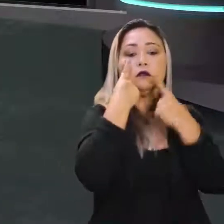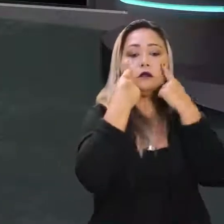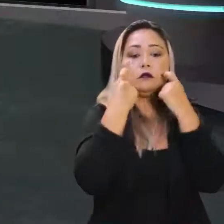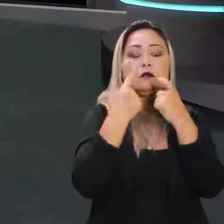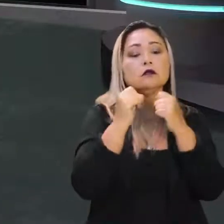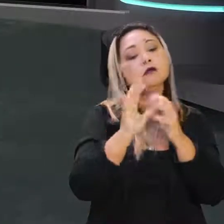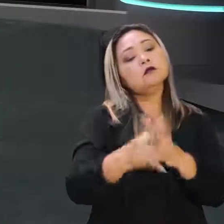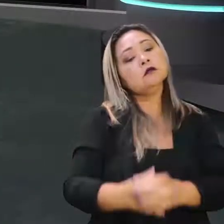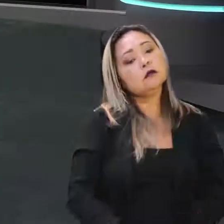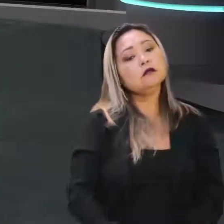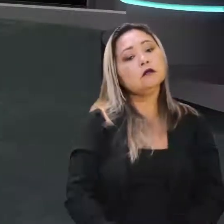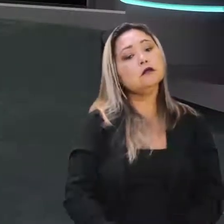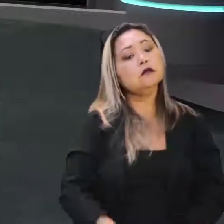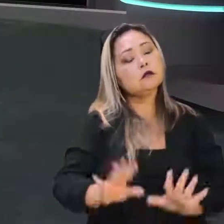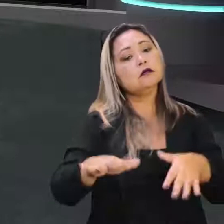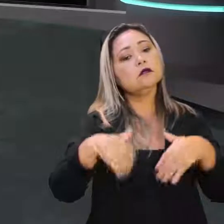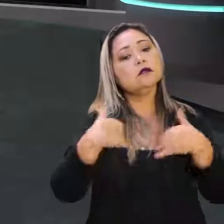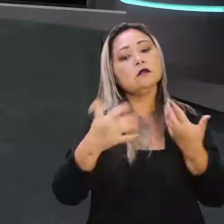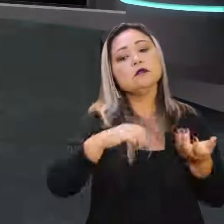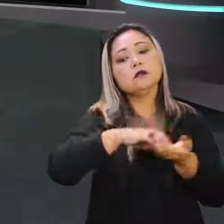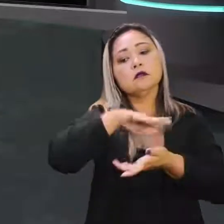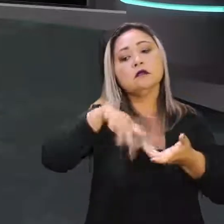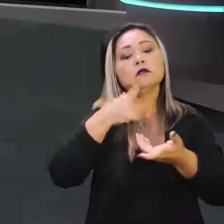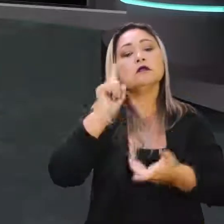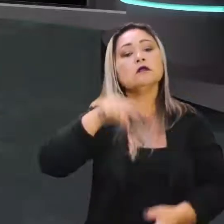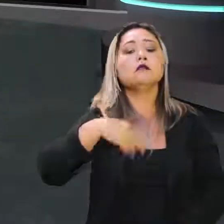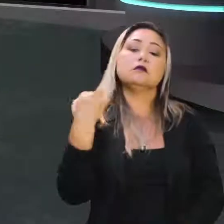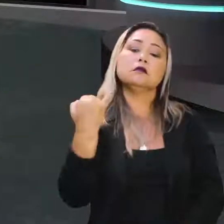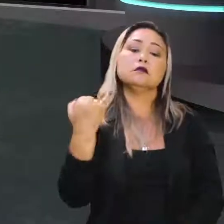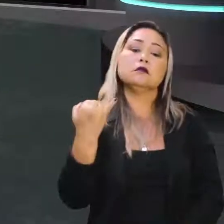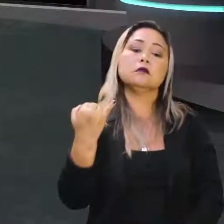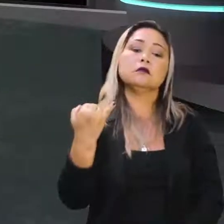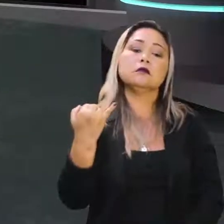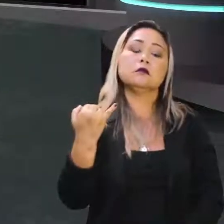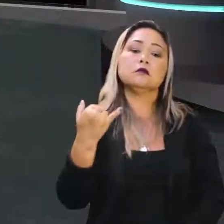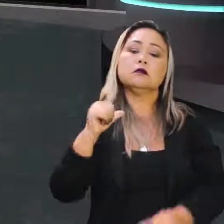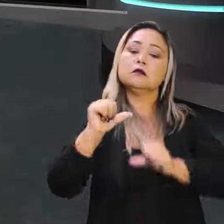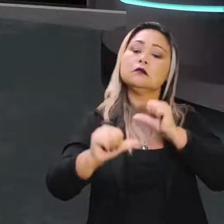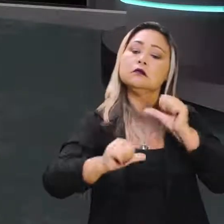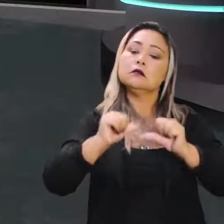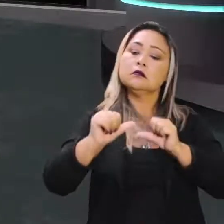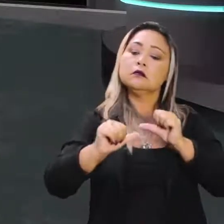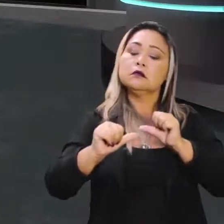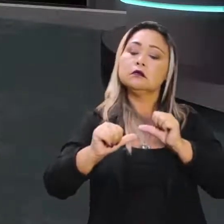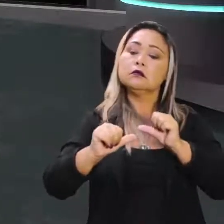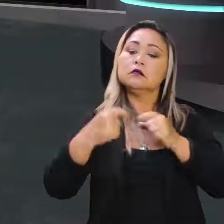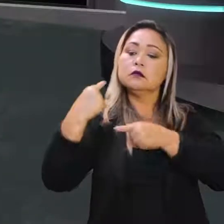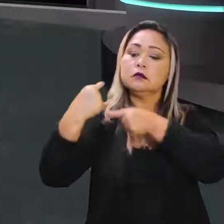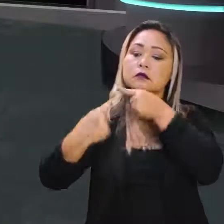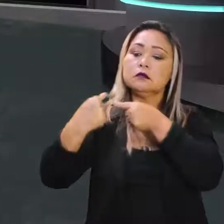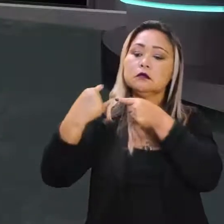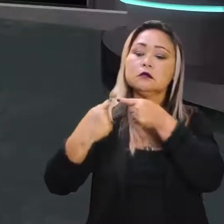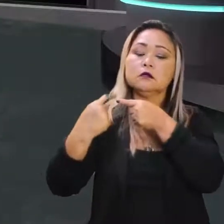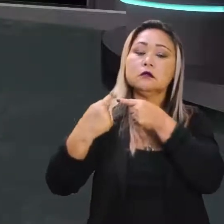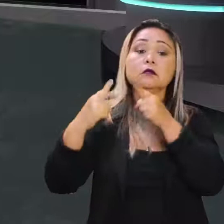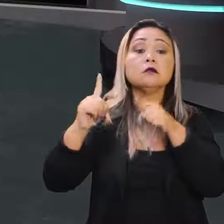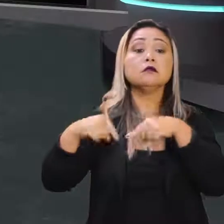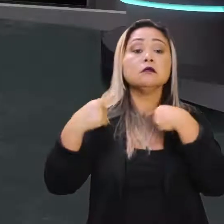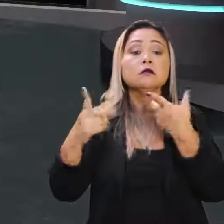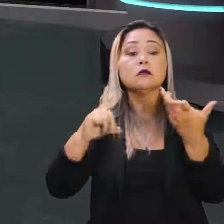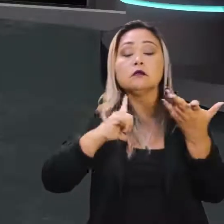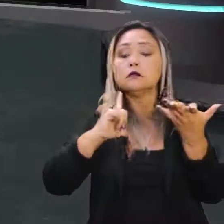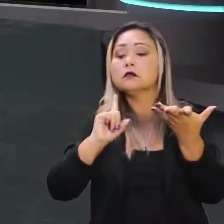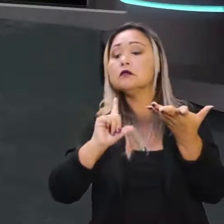interessante. É claro que foi uma revolução importante, né, para a mudança aí da política, porém